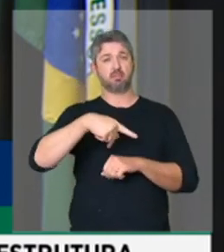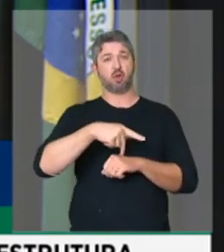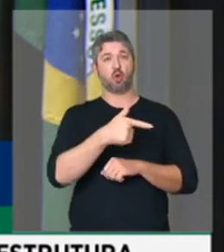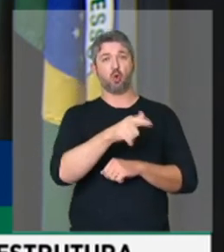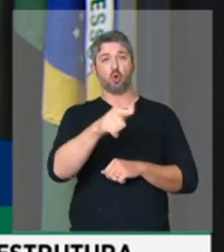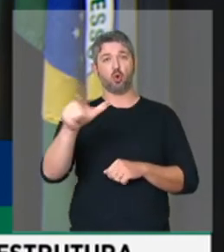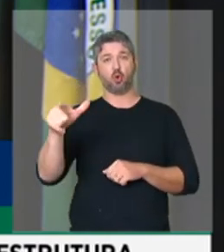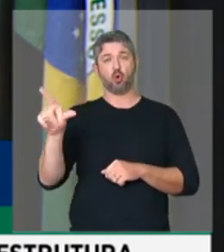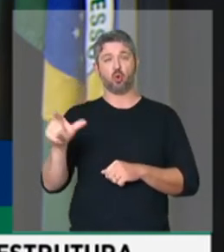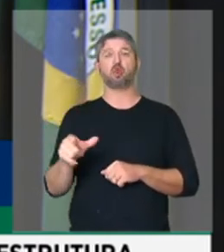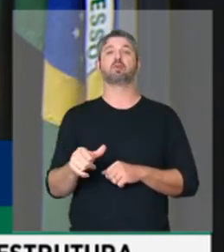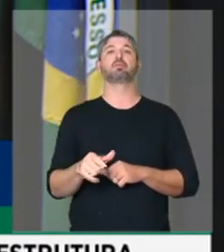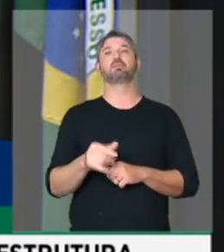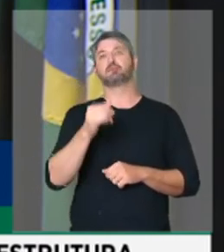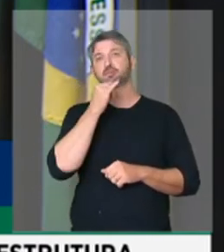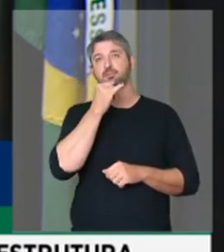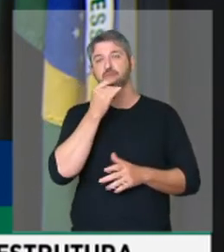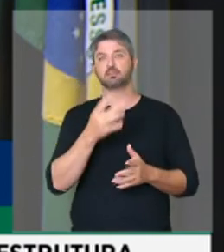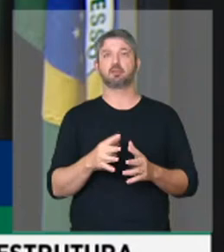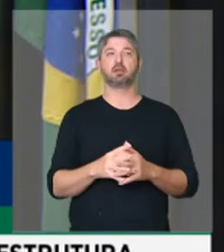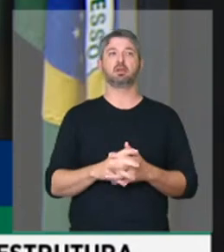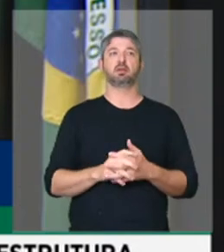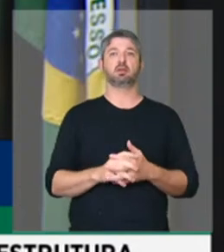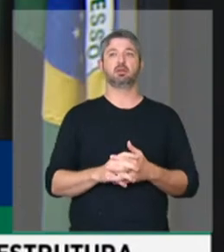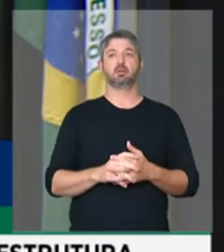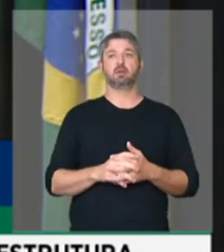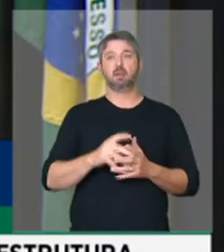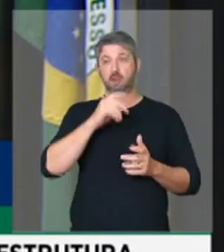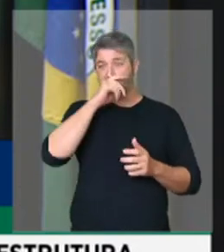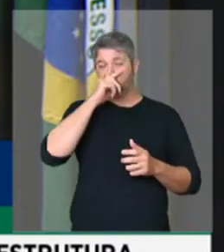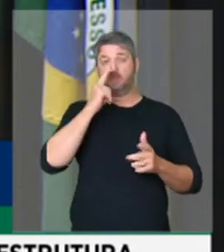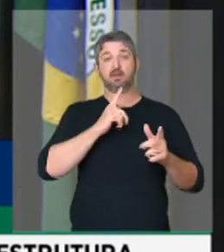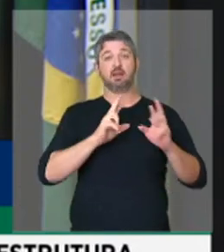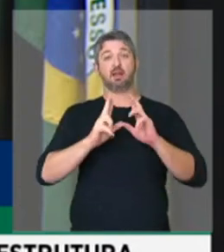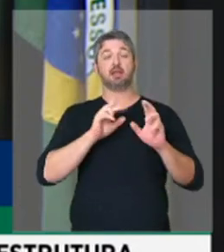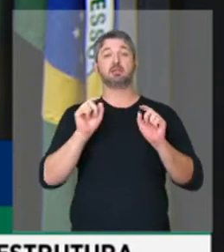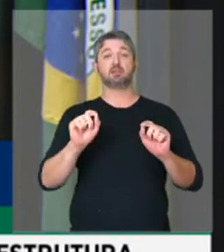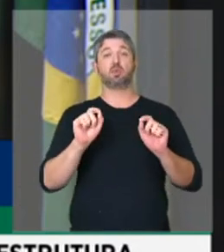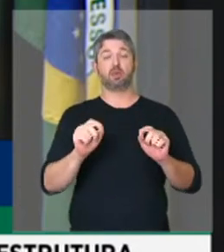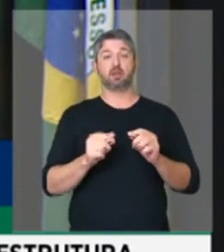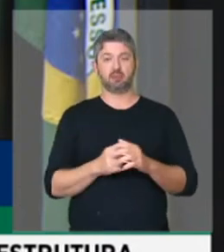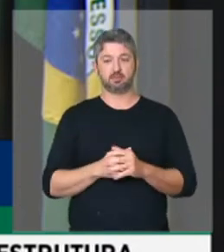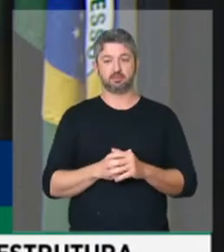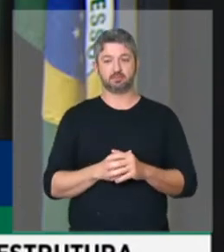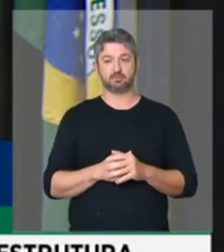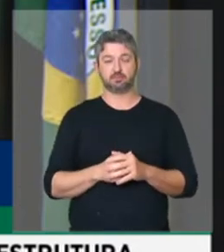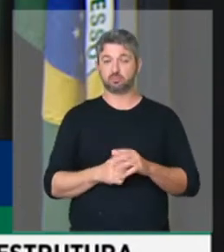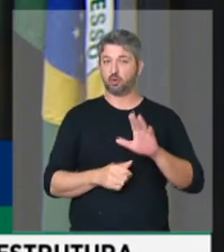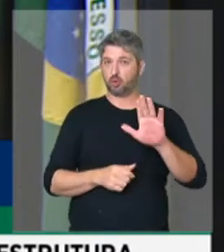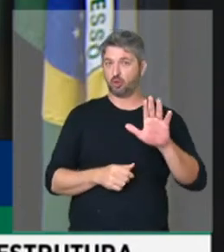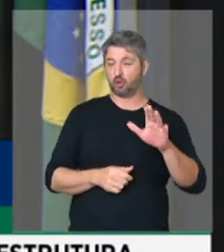BRICS, citando como exemplo, têm a seguinte relação. Olhem, Brasil